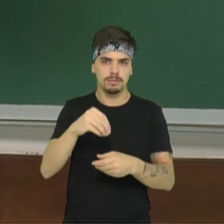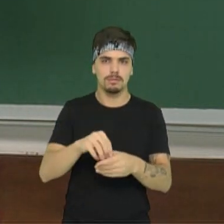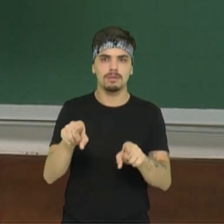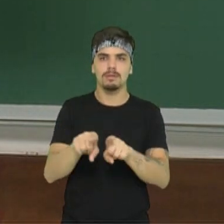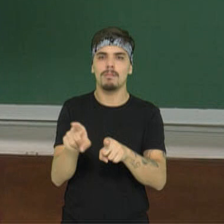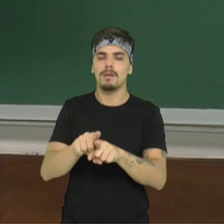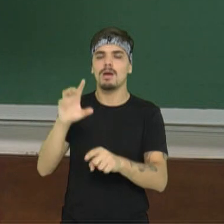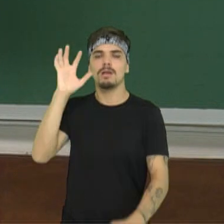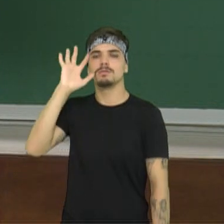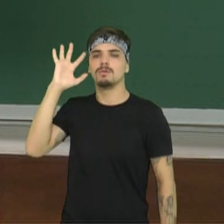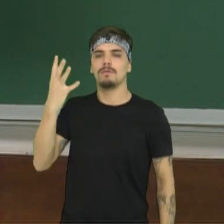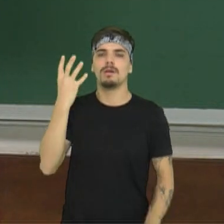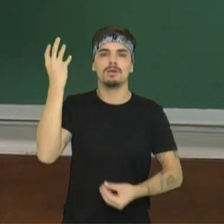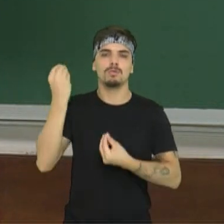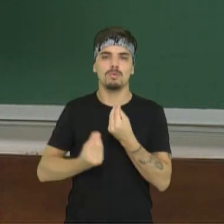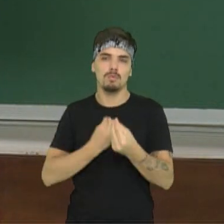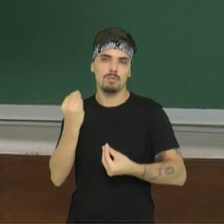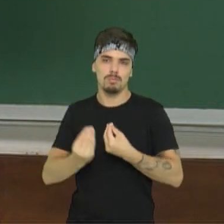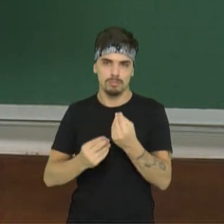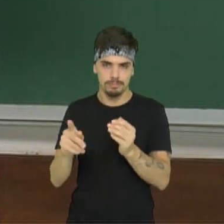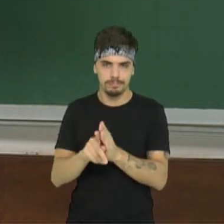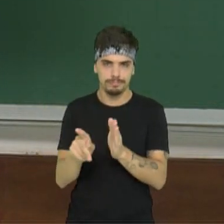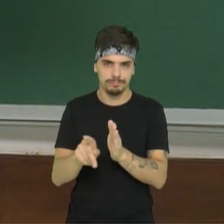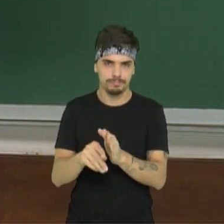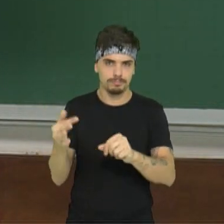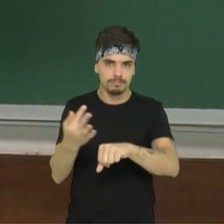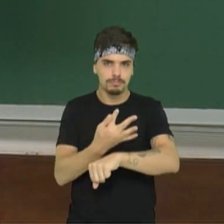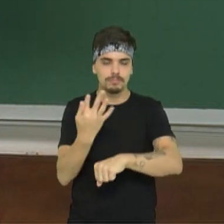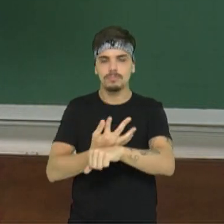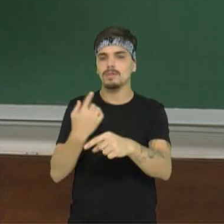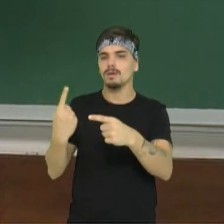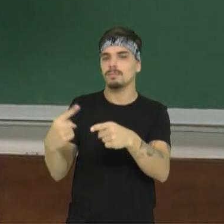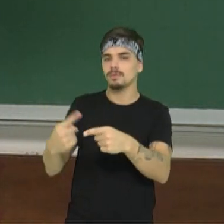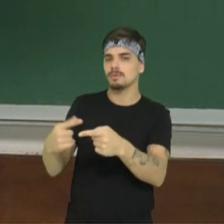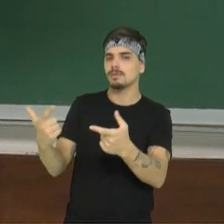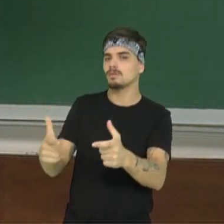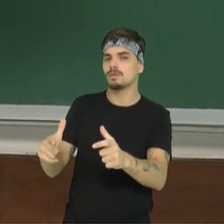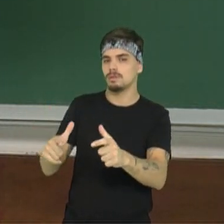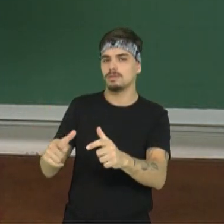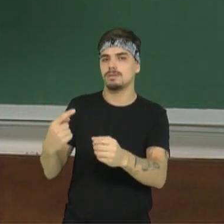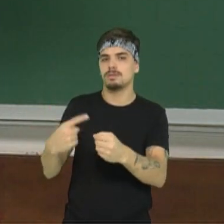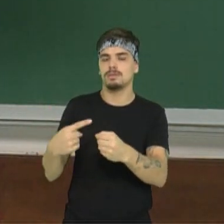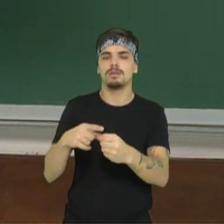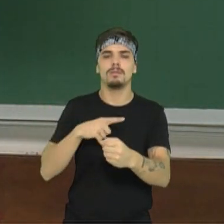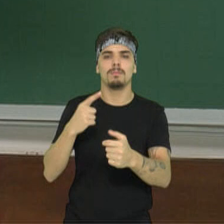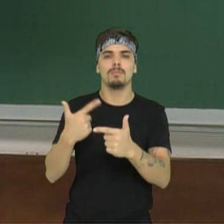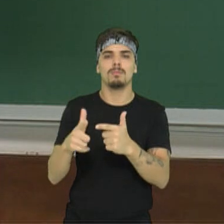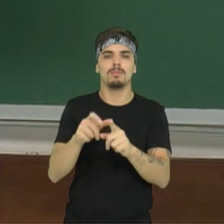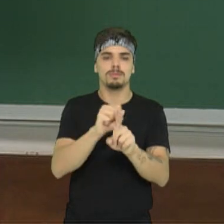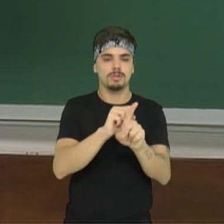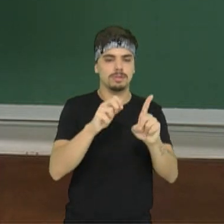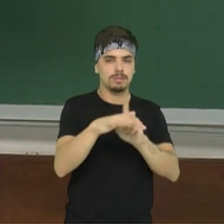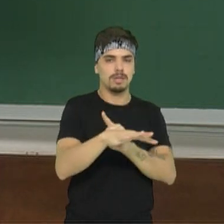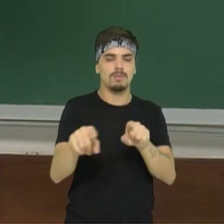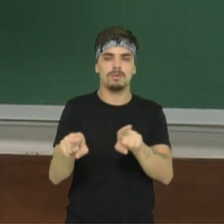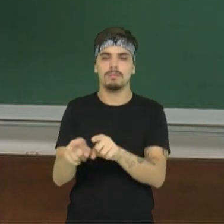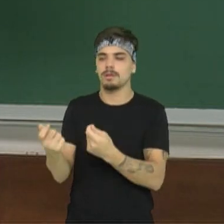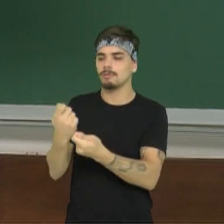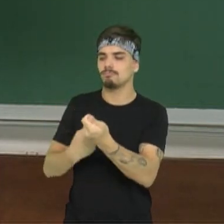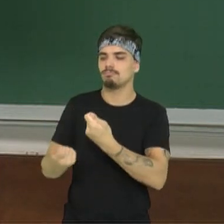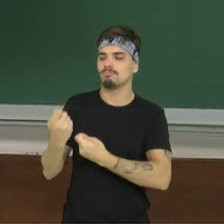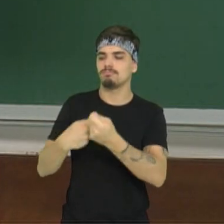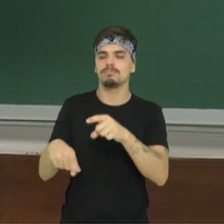resolver essa questão da sustentabilidade porque as áreas urbanas têm problemas sociais, econômicos, né? A